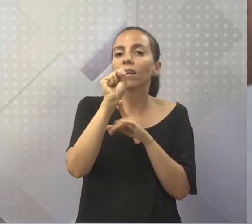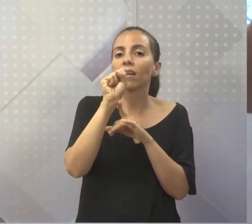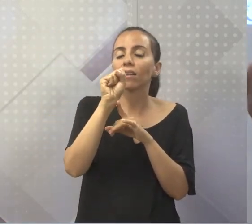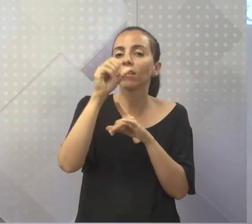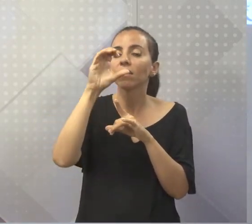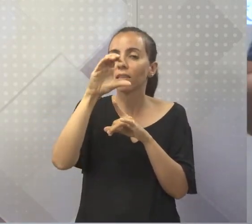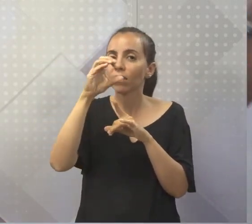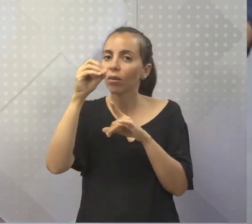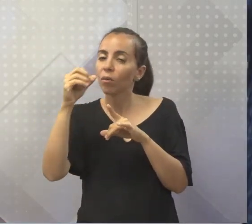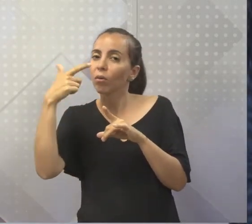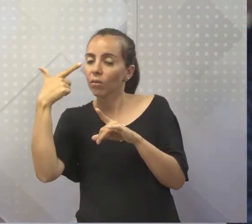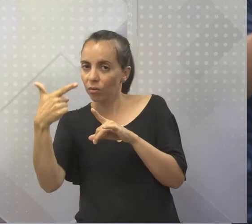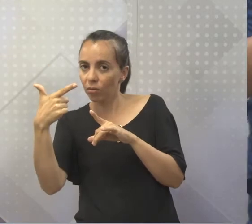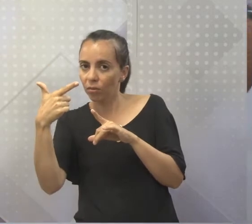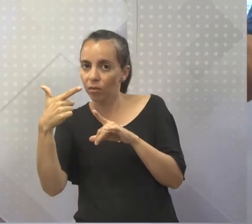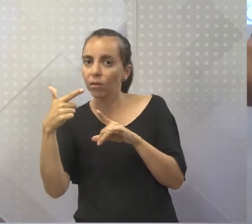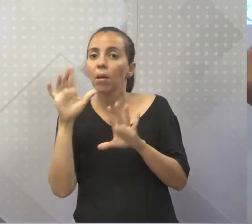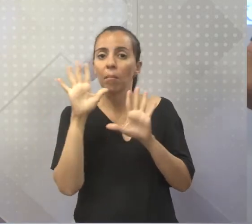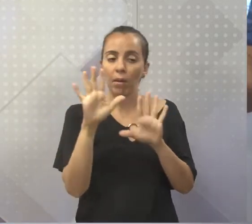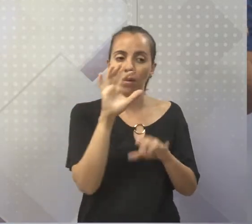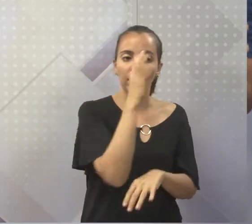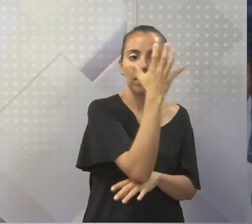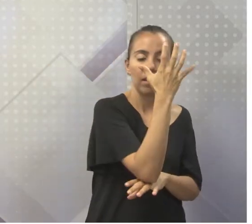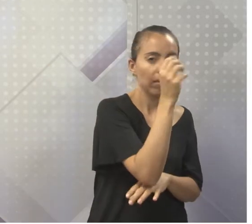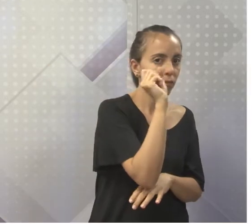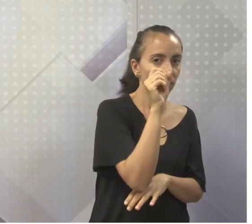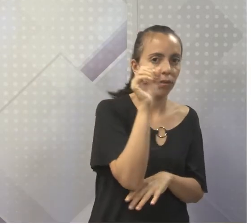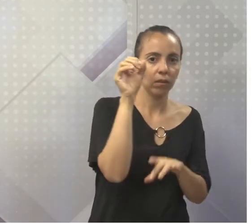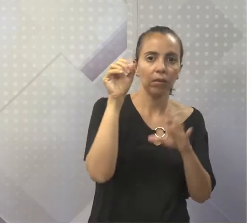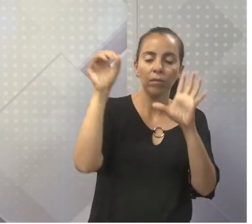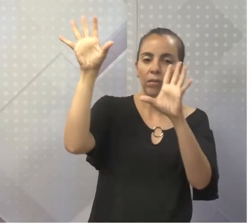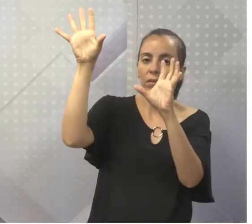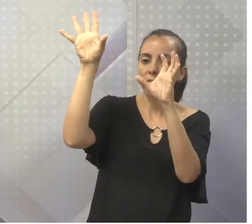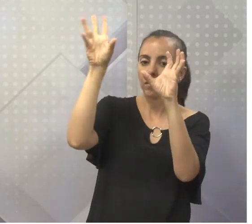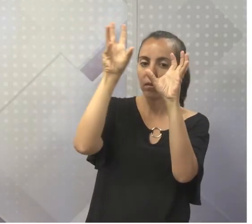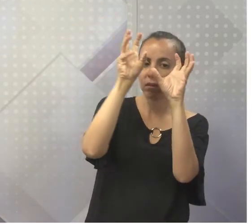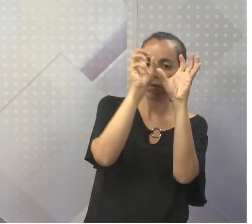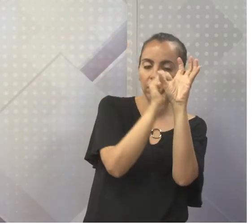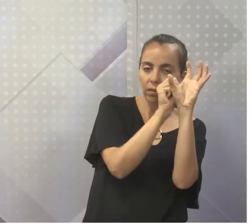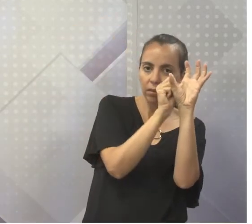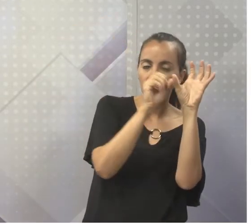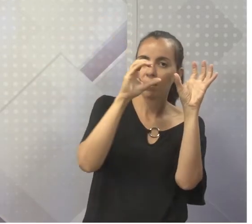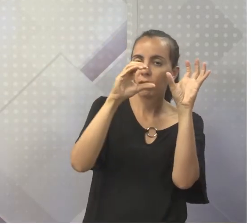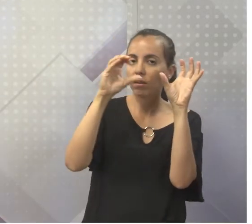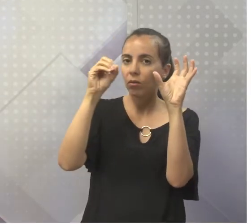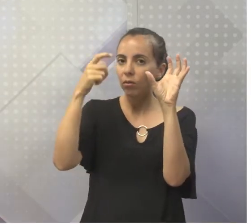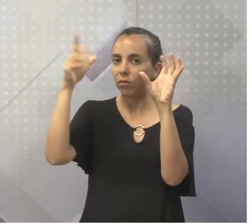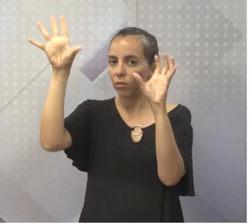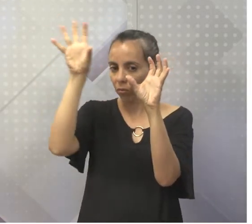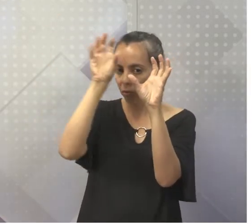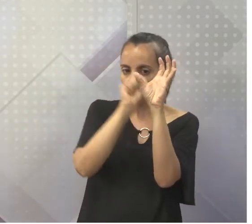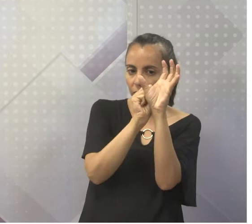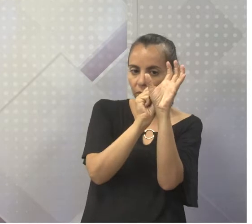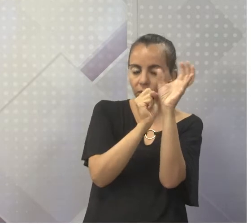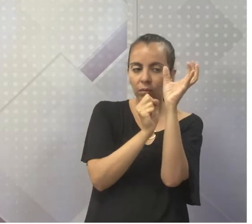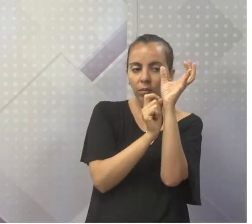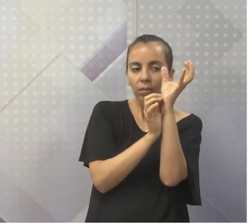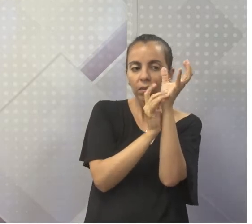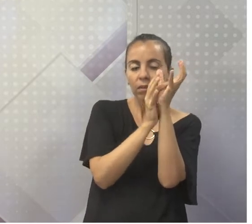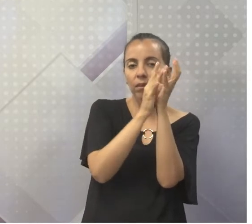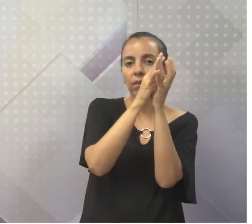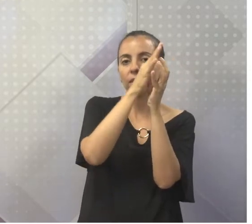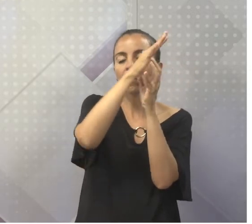pega o gás carbônico e libera oxigênio tá tá ao contrário e depois quando ele chega na idade adulta